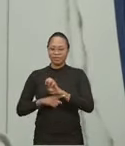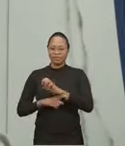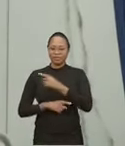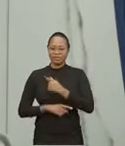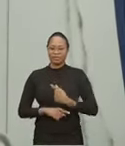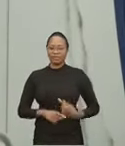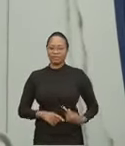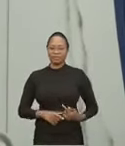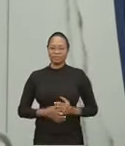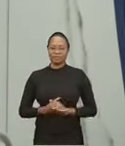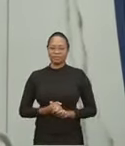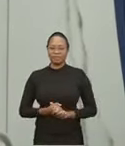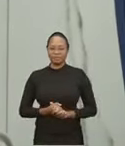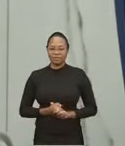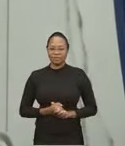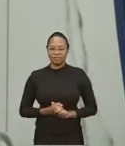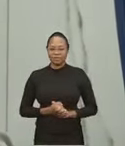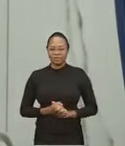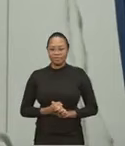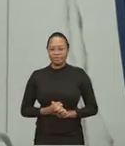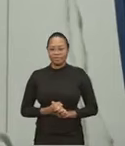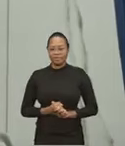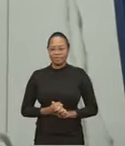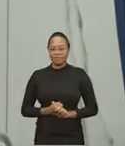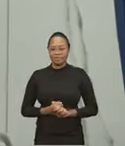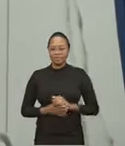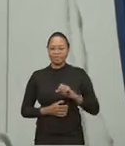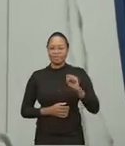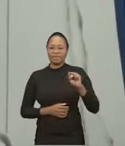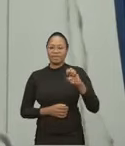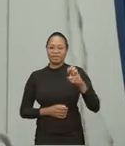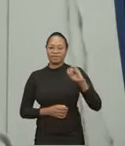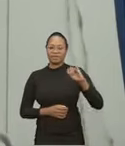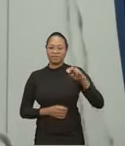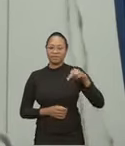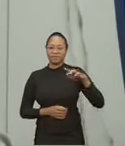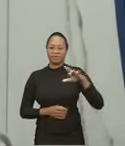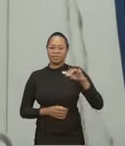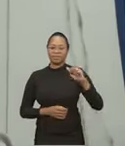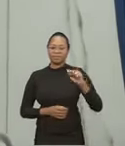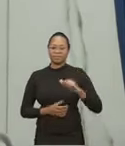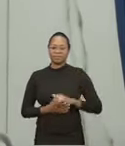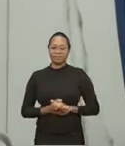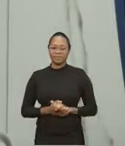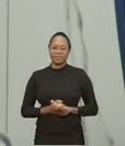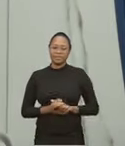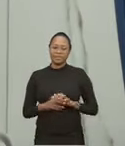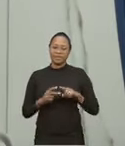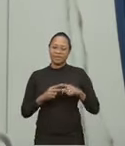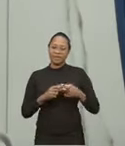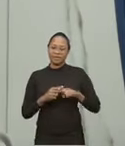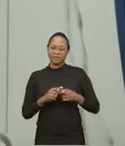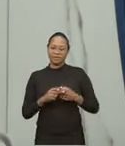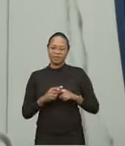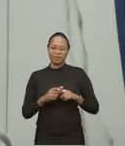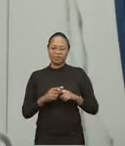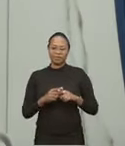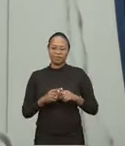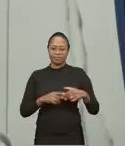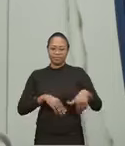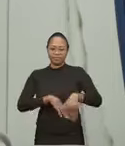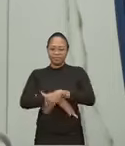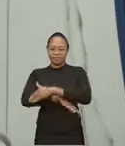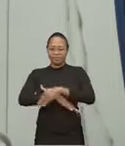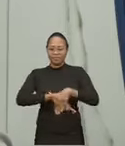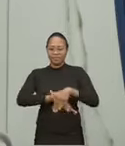de Infraestrutura do Estado, CEINFRA, senhor Sérgio Luiz Lacerda Brito, a instalação de acostamento e ciclovia